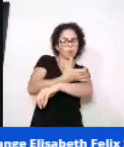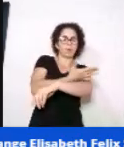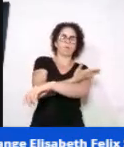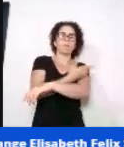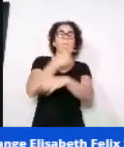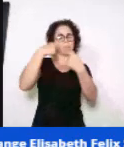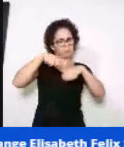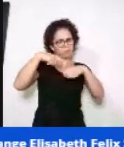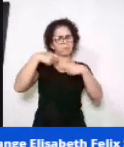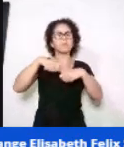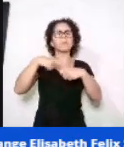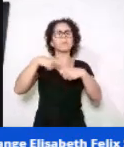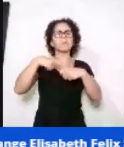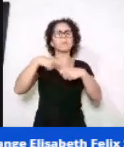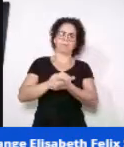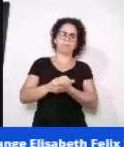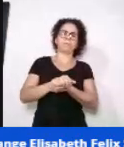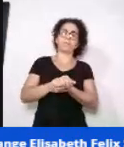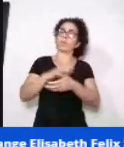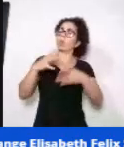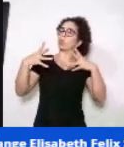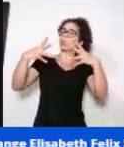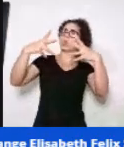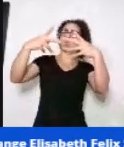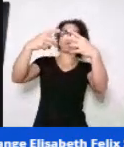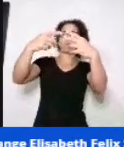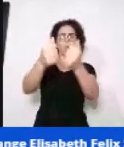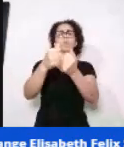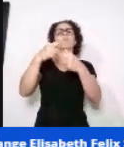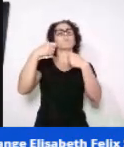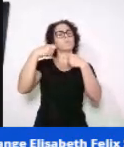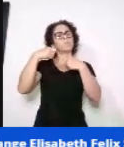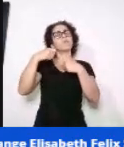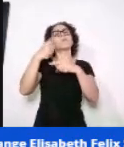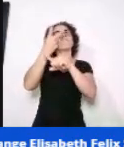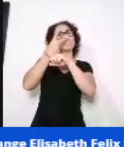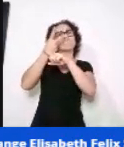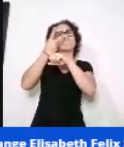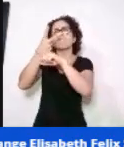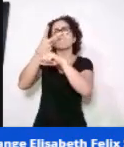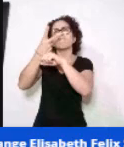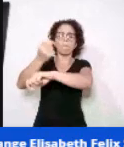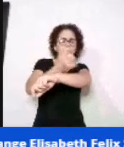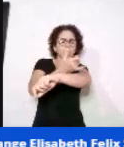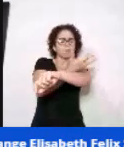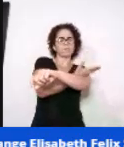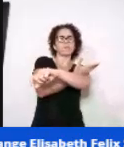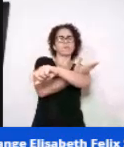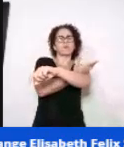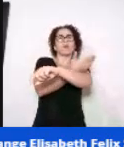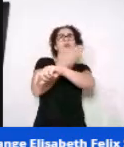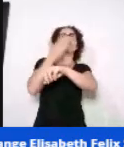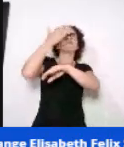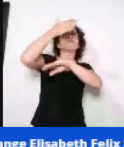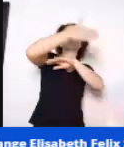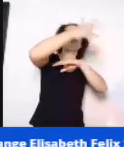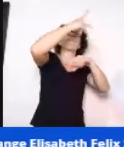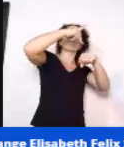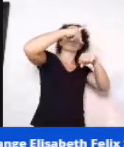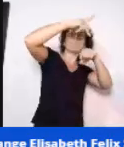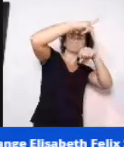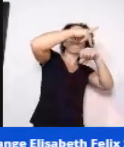precisamos. Todo mundo está em busca de alguma emoção que seja. De ir num parque de diversão, de sair